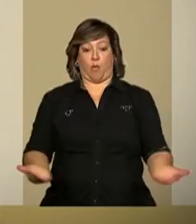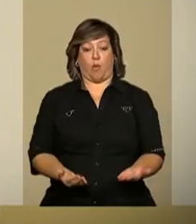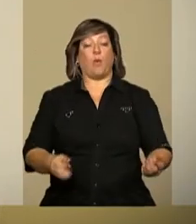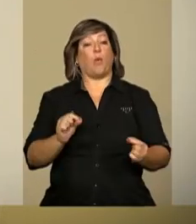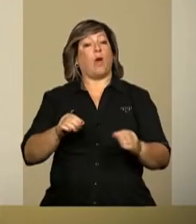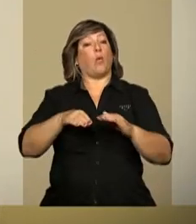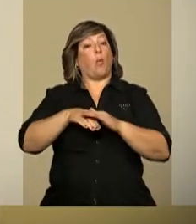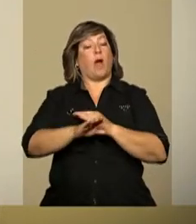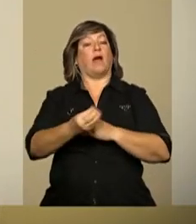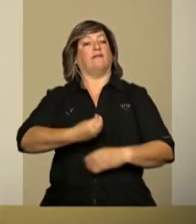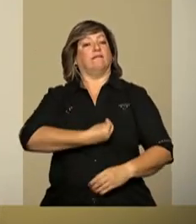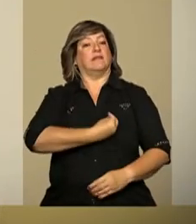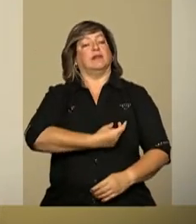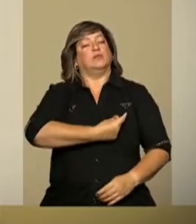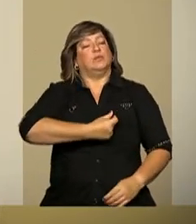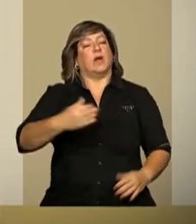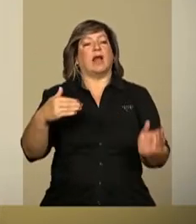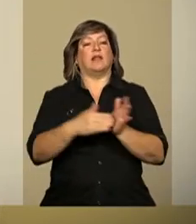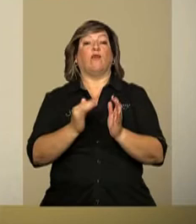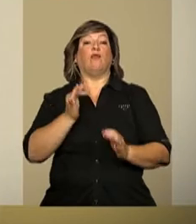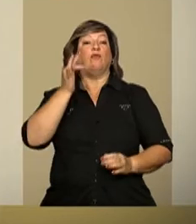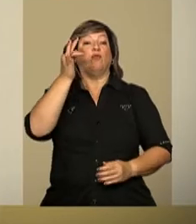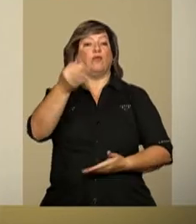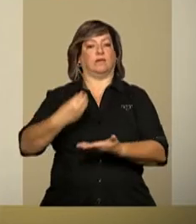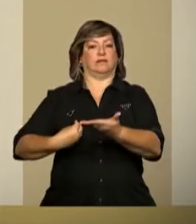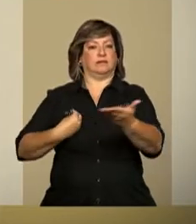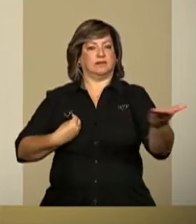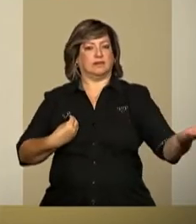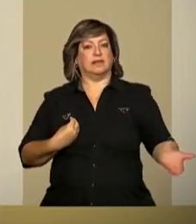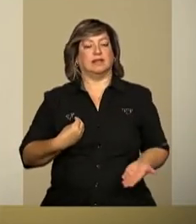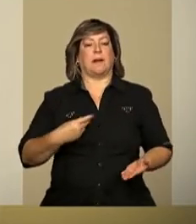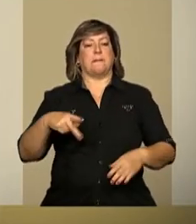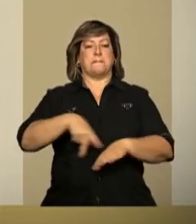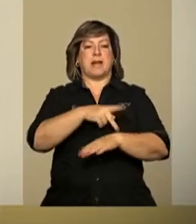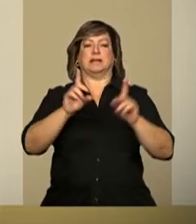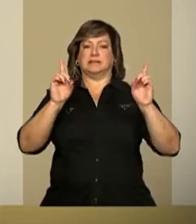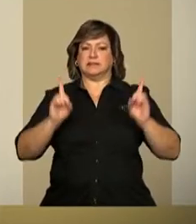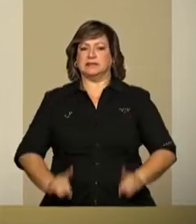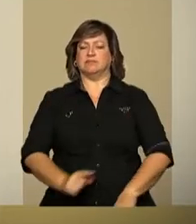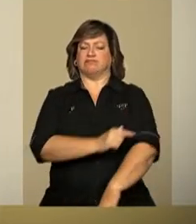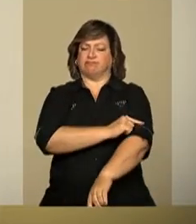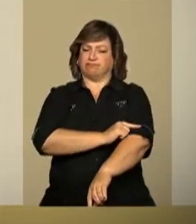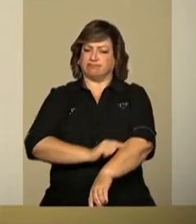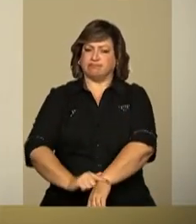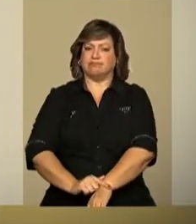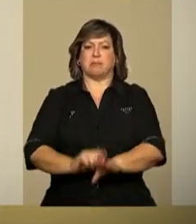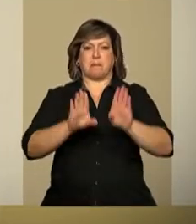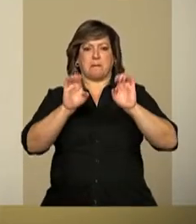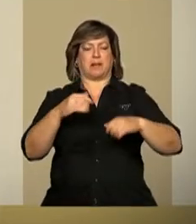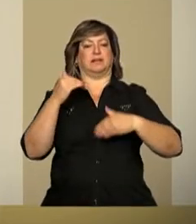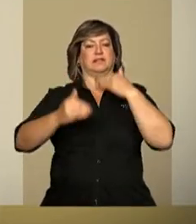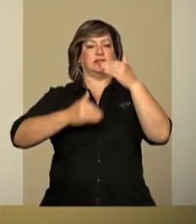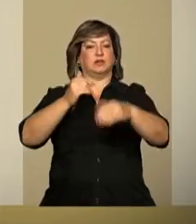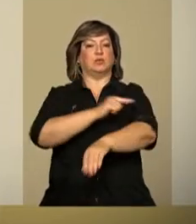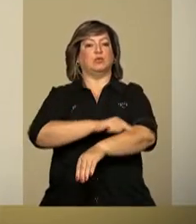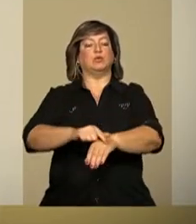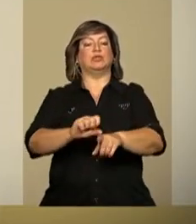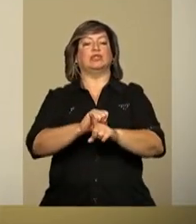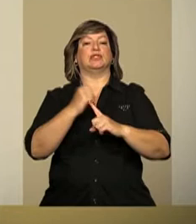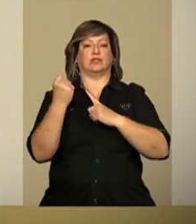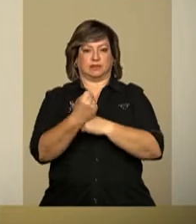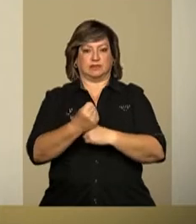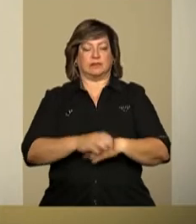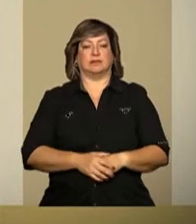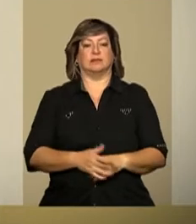memória nos ajudam a construir o nosso futuro como país democrático civilizado desenvolvido e com justiça social o